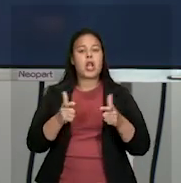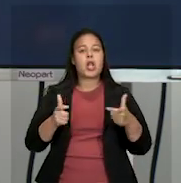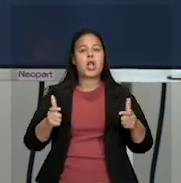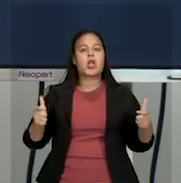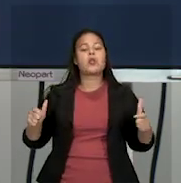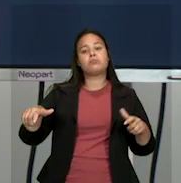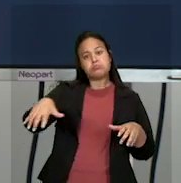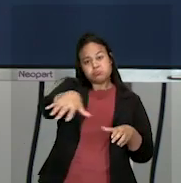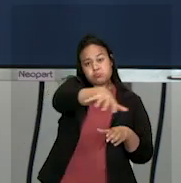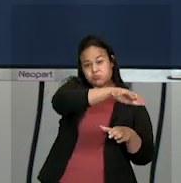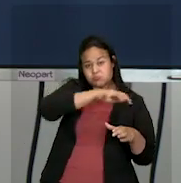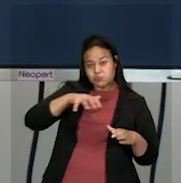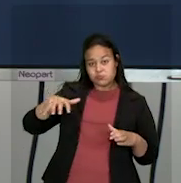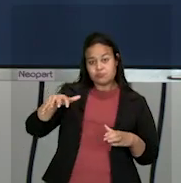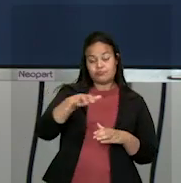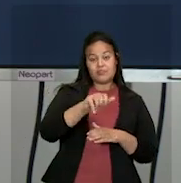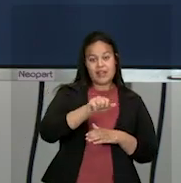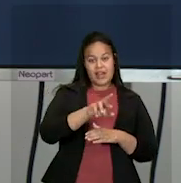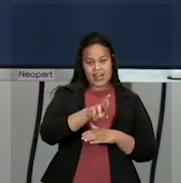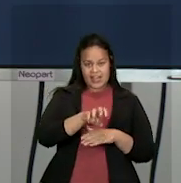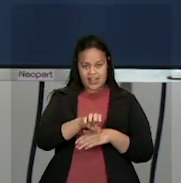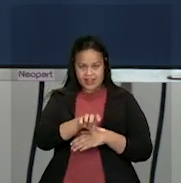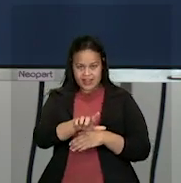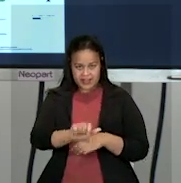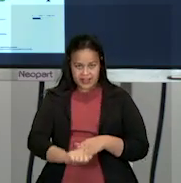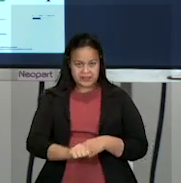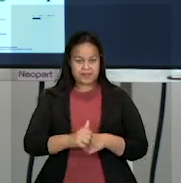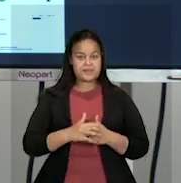em área, né?